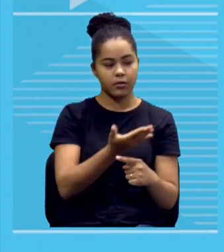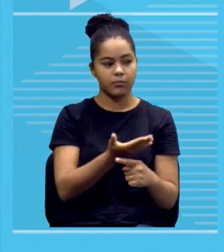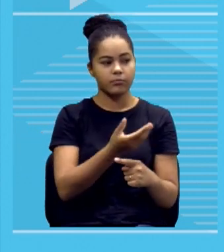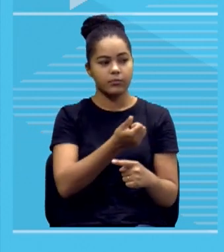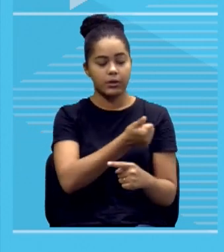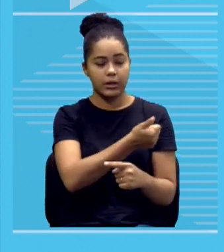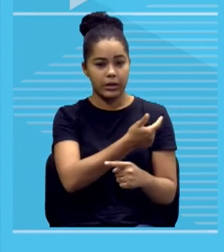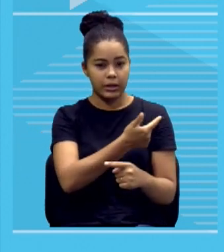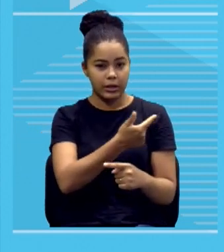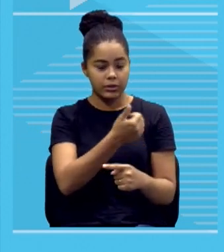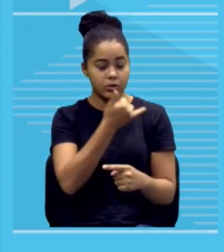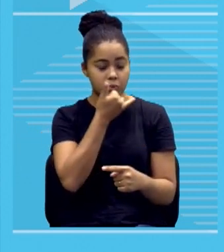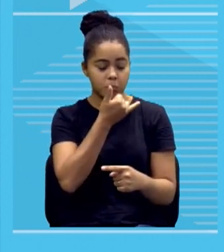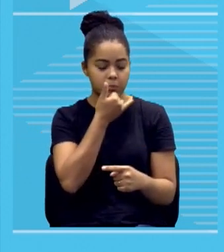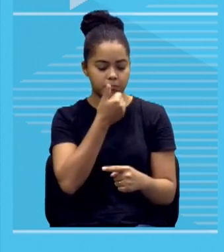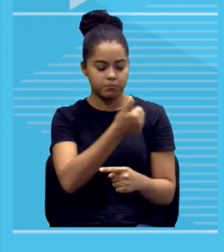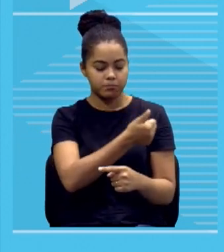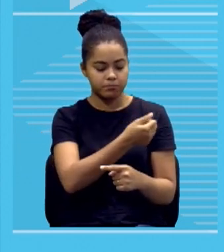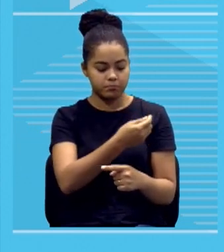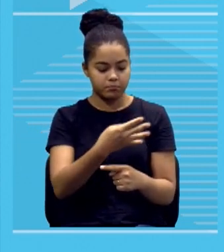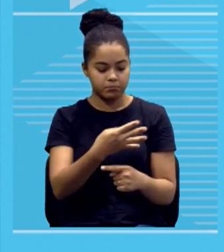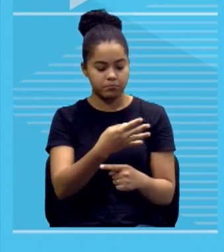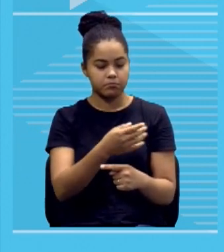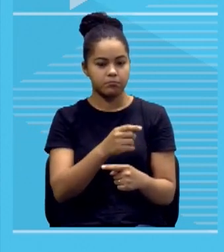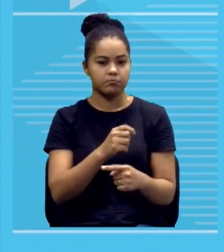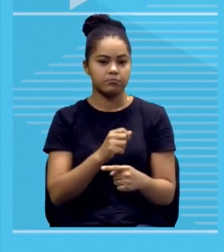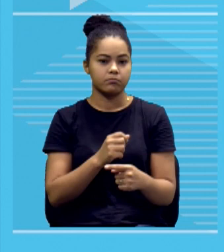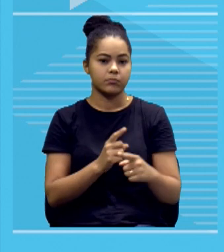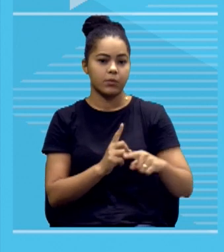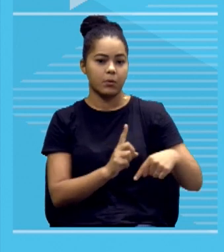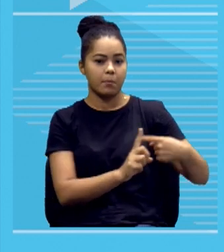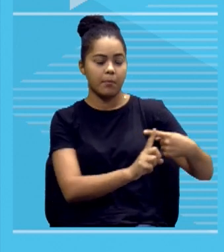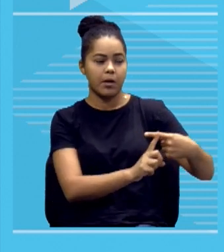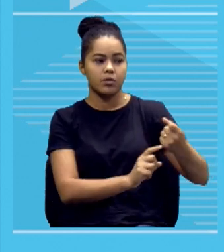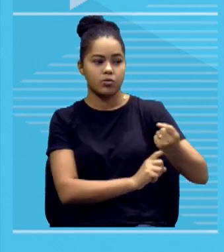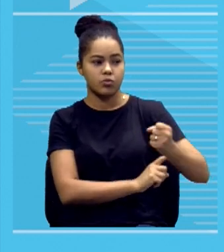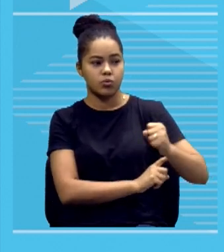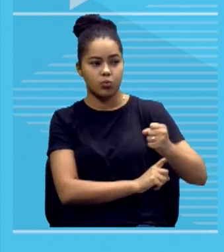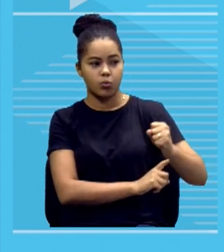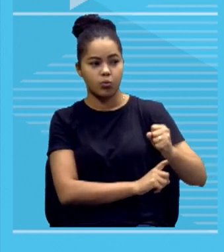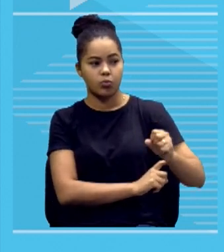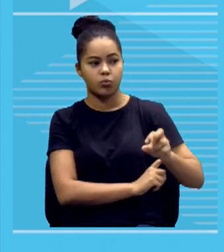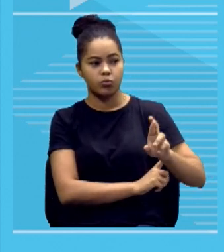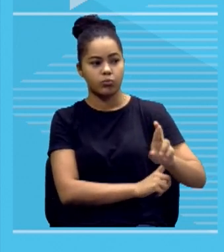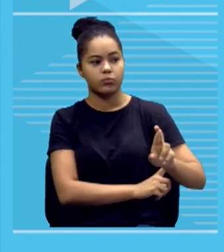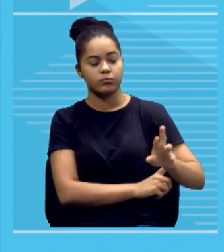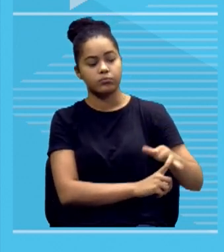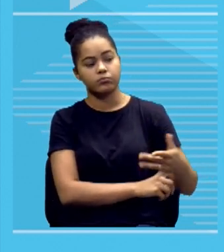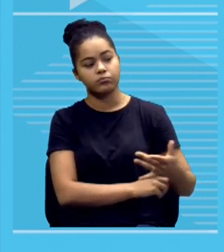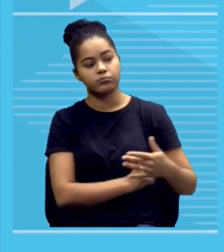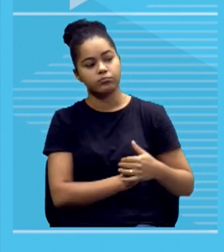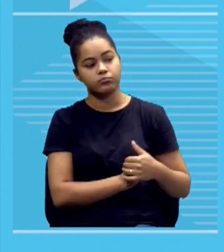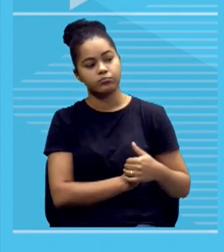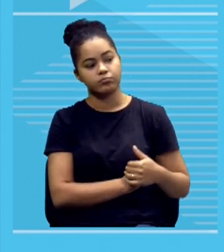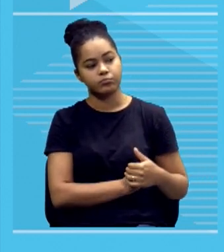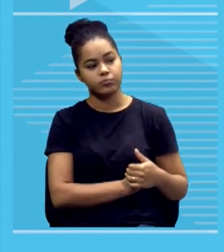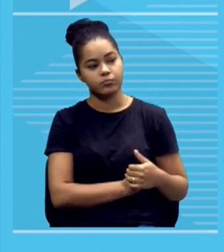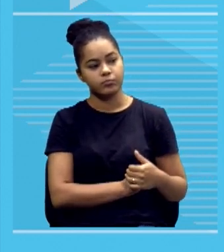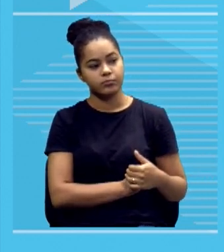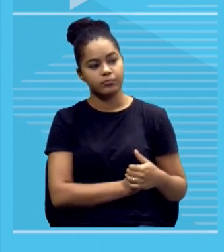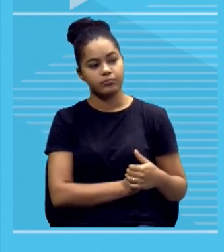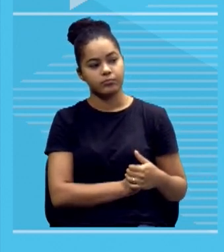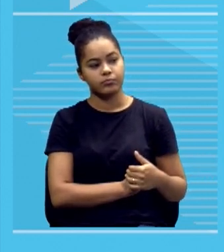seria igual a 14 mais 8R. Bacana. O que é que eu posso fazer? Eu